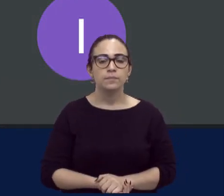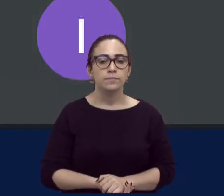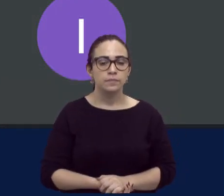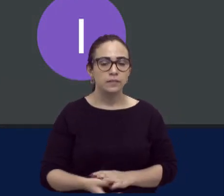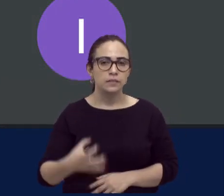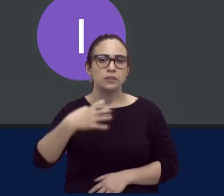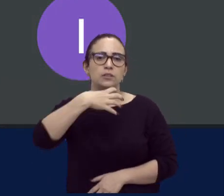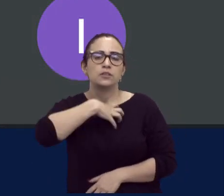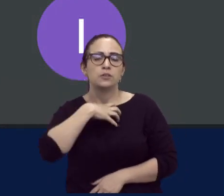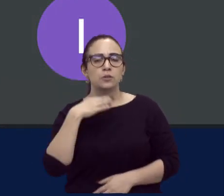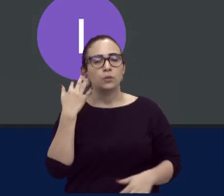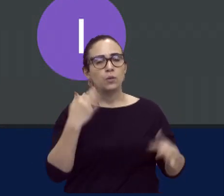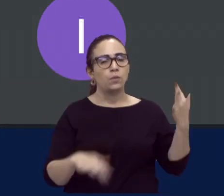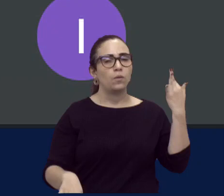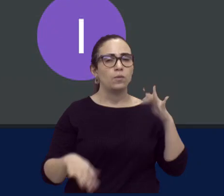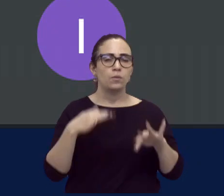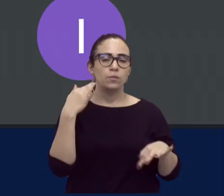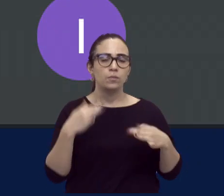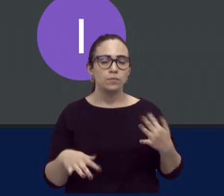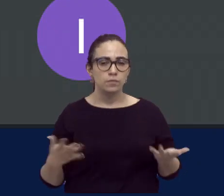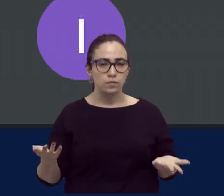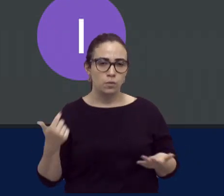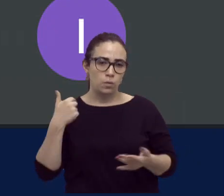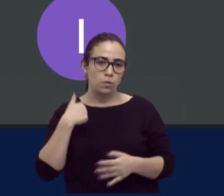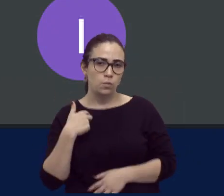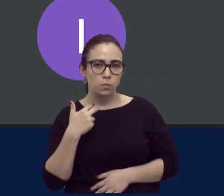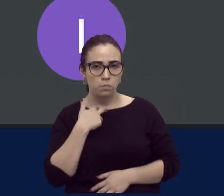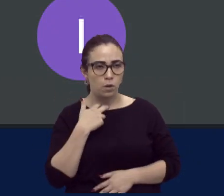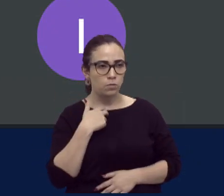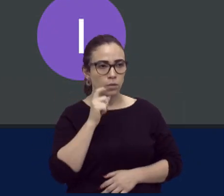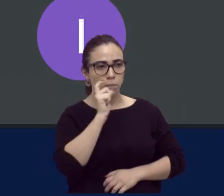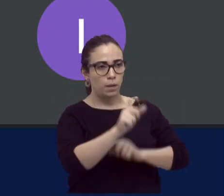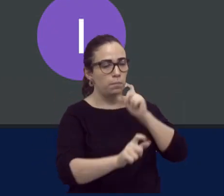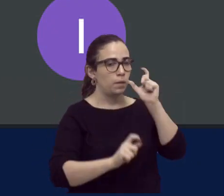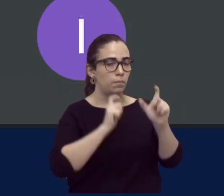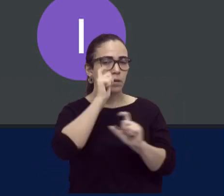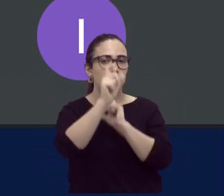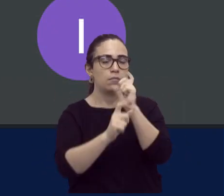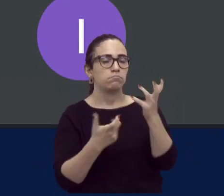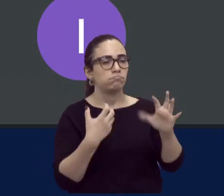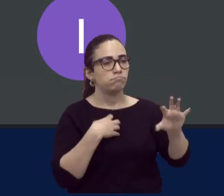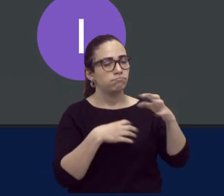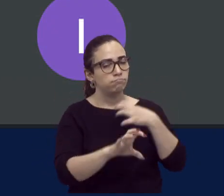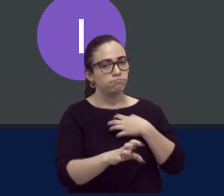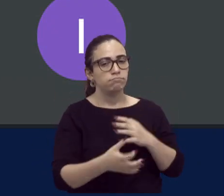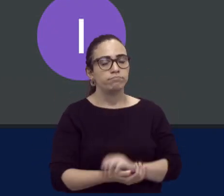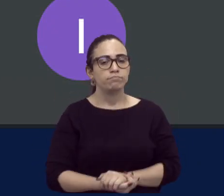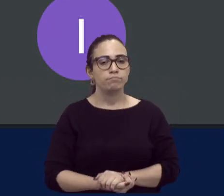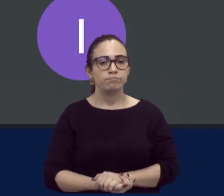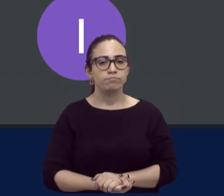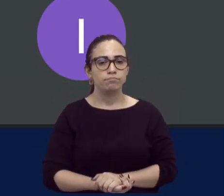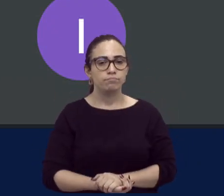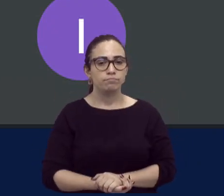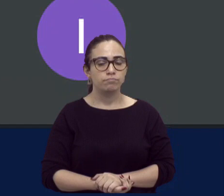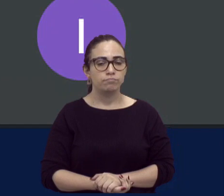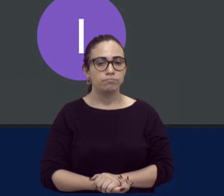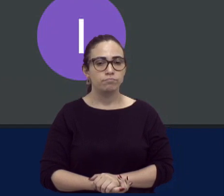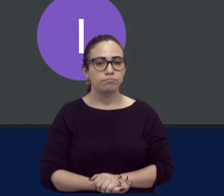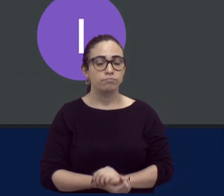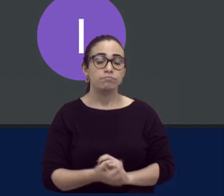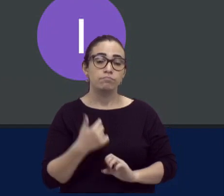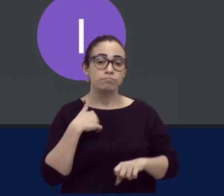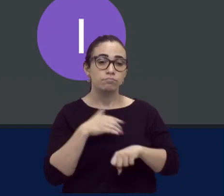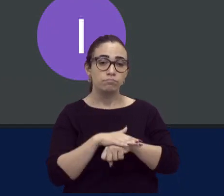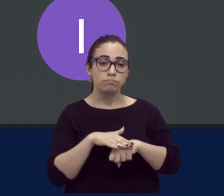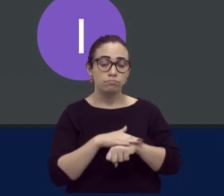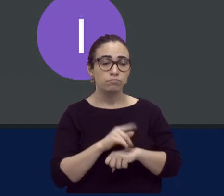dores que ela estava trazendo. Eu não podia chegar com mais dores. A primeira coisa que eu fiz quando eu cheguei perto dela foi assim, olha, como